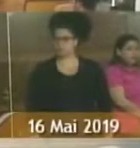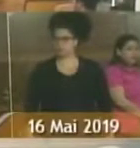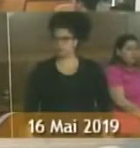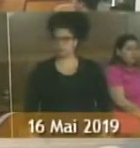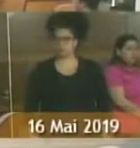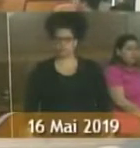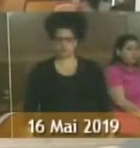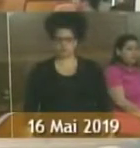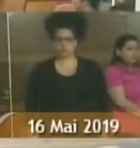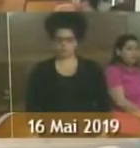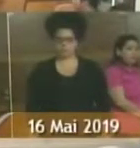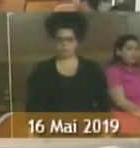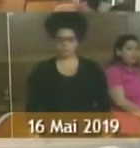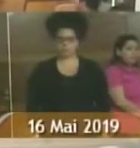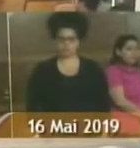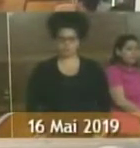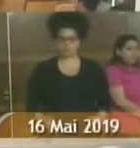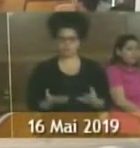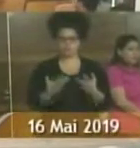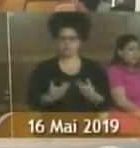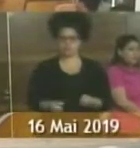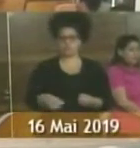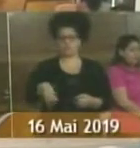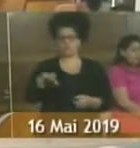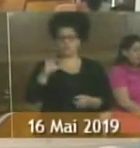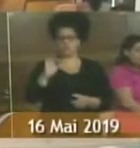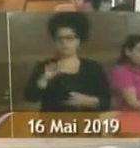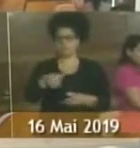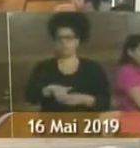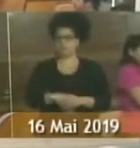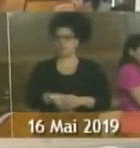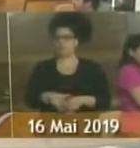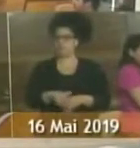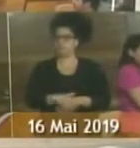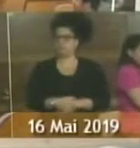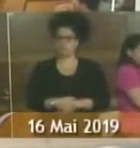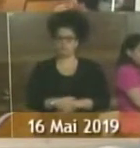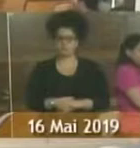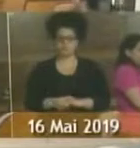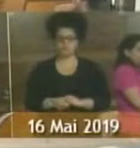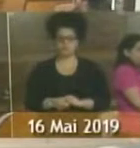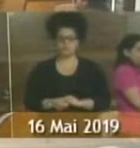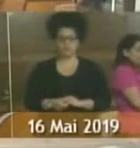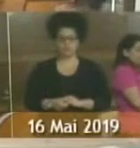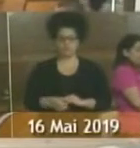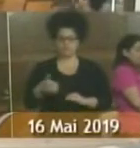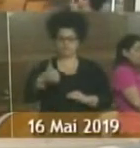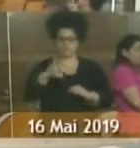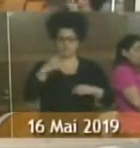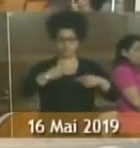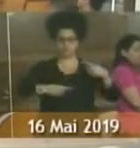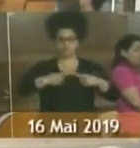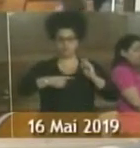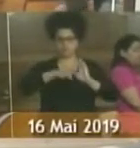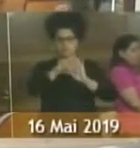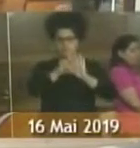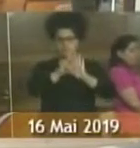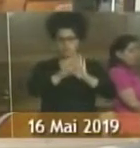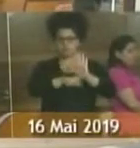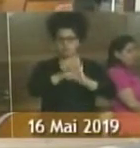Aprovado por 9 votos. Em primeira discussão, o parecer